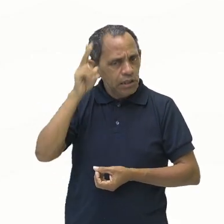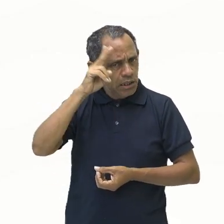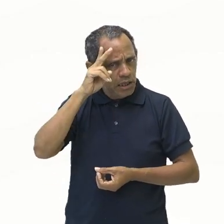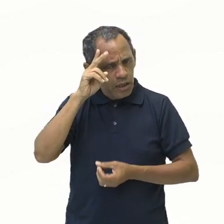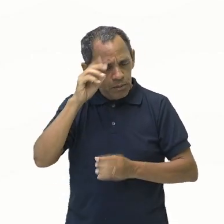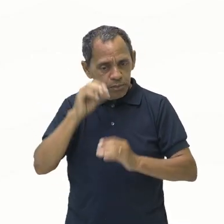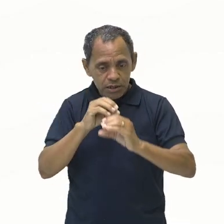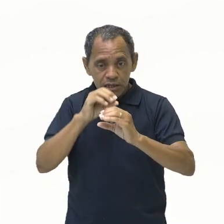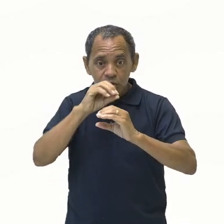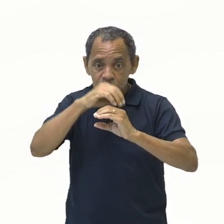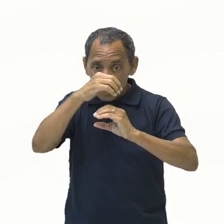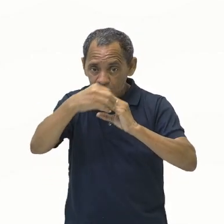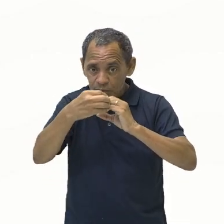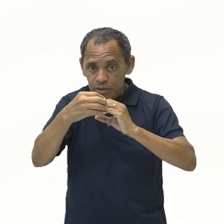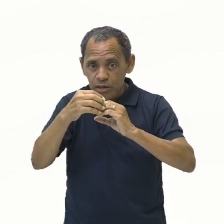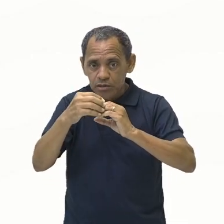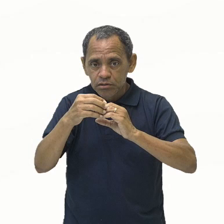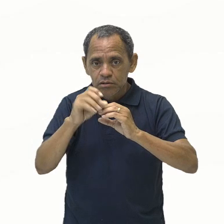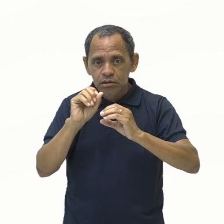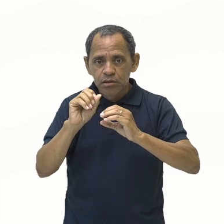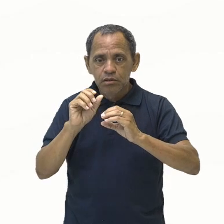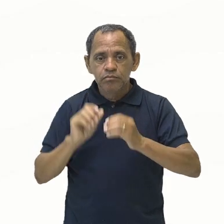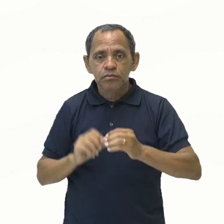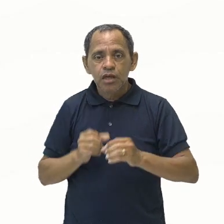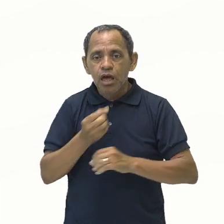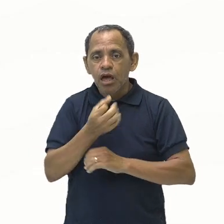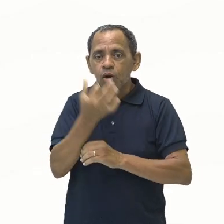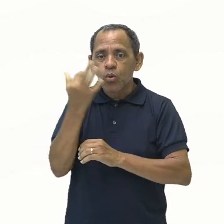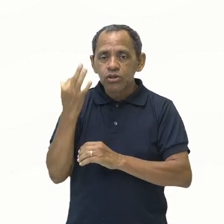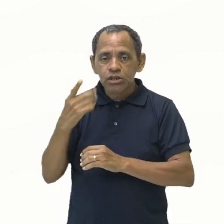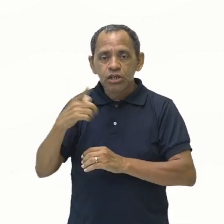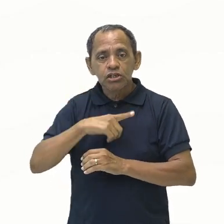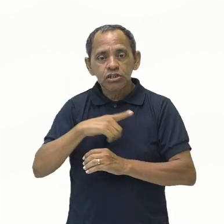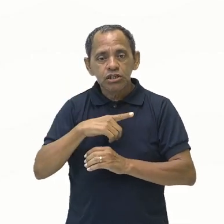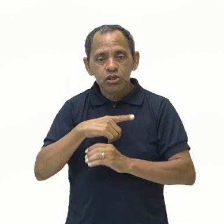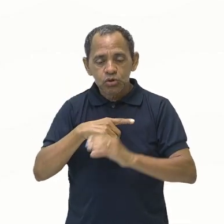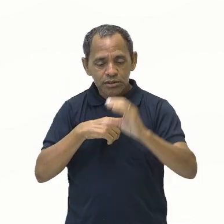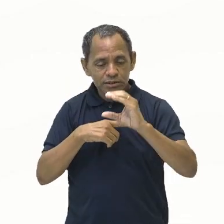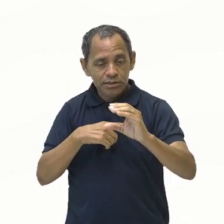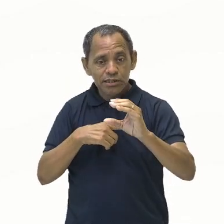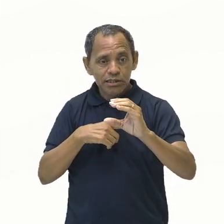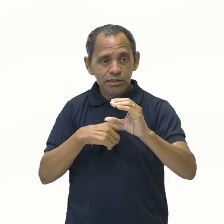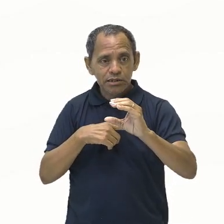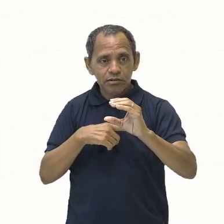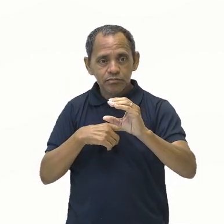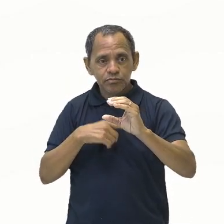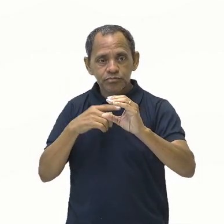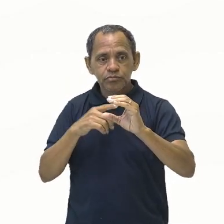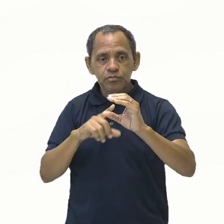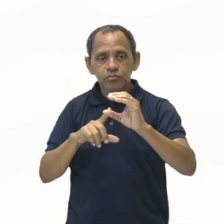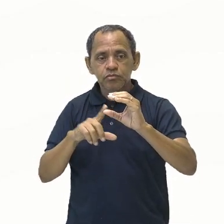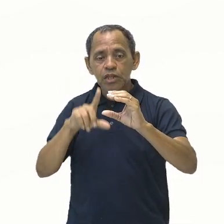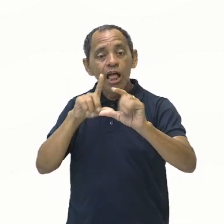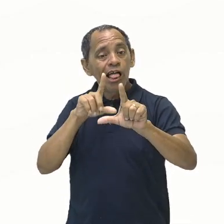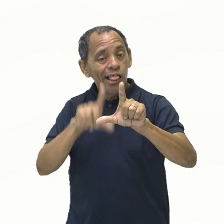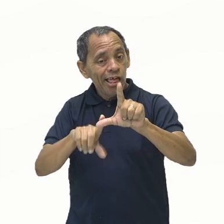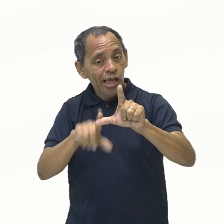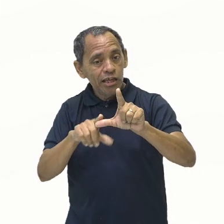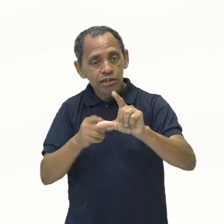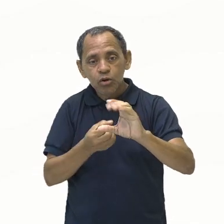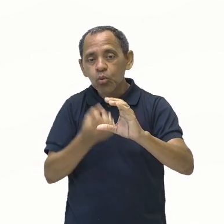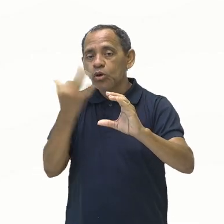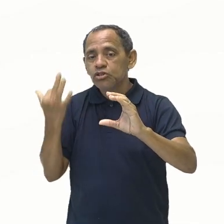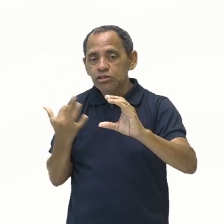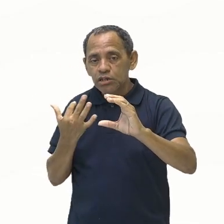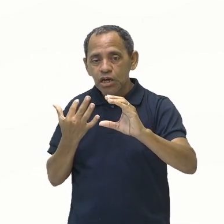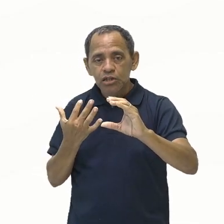letra. Aqui é a quantidade que eu tenho dessa letra, que a gente chama de átomos. Então, quantos carbonos eu